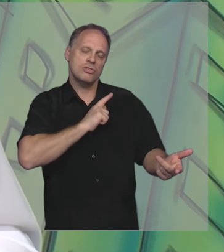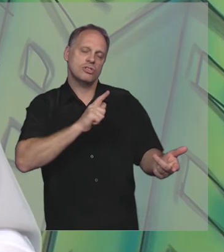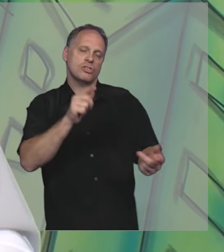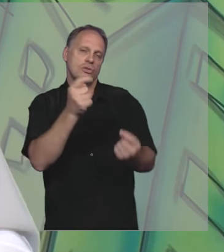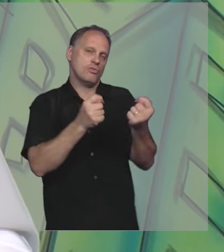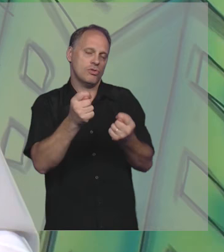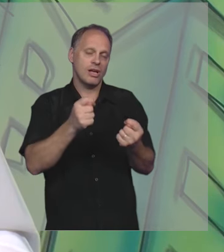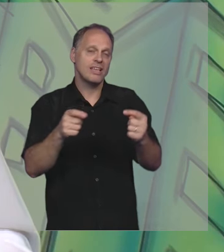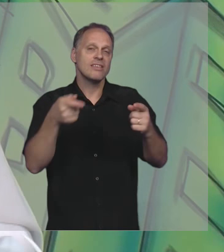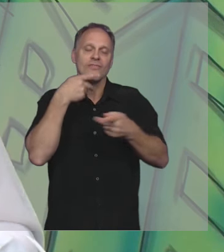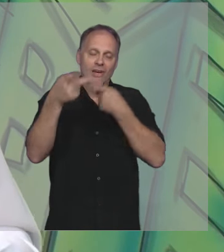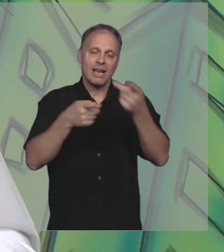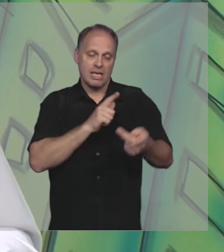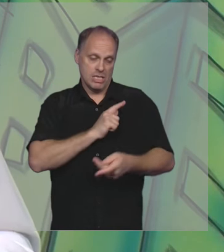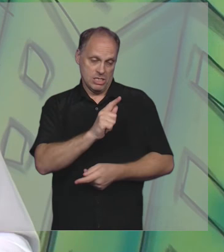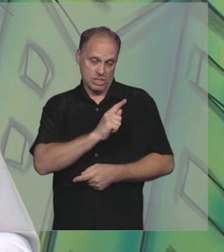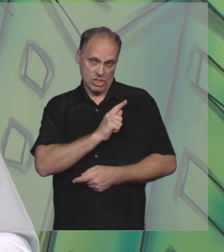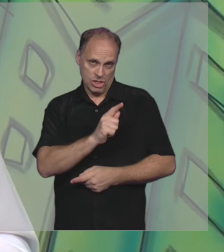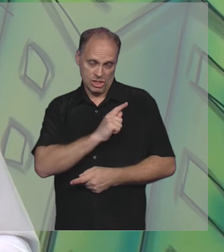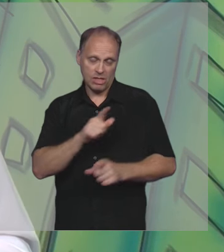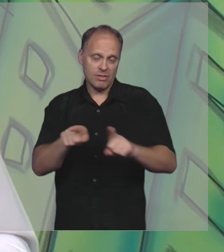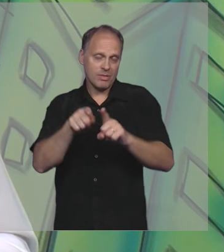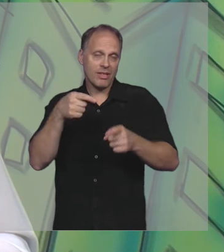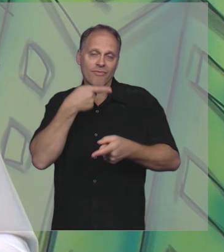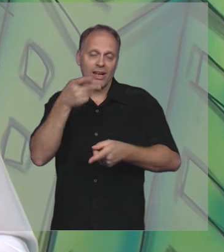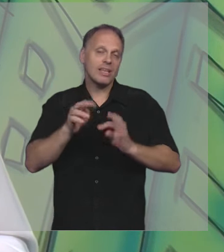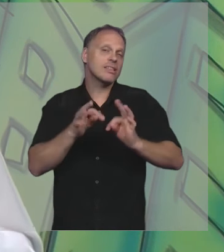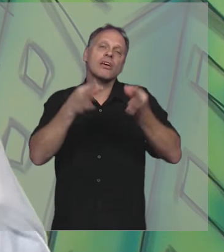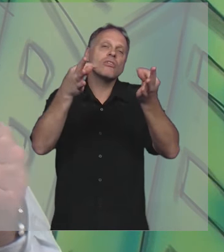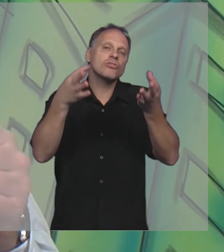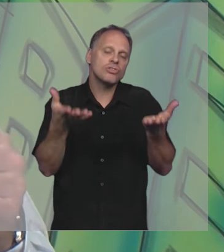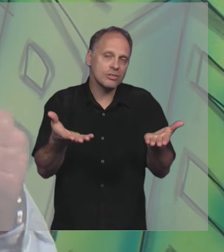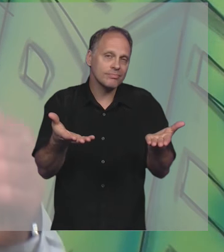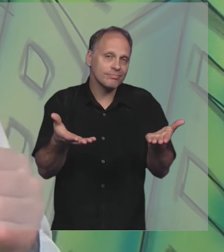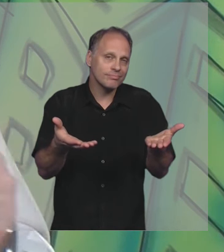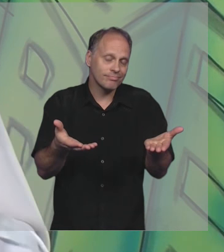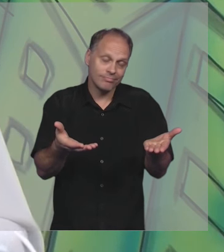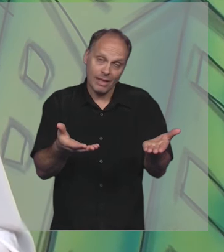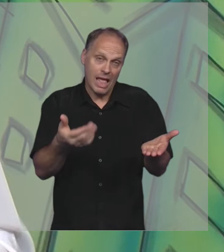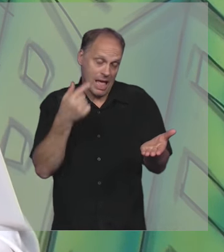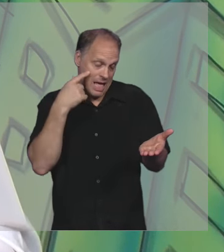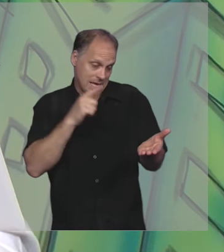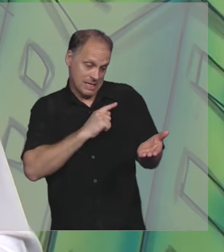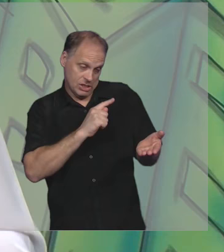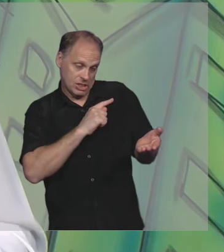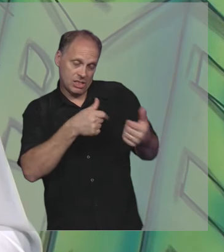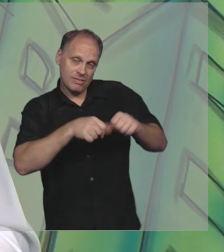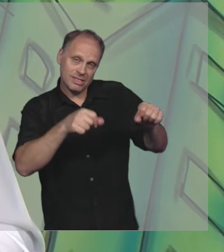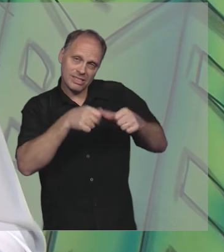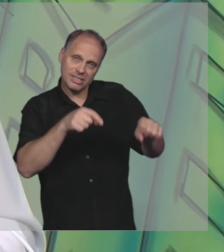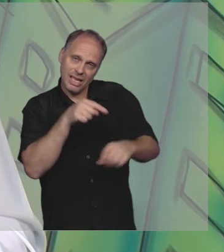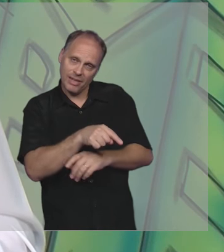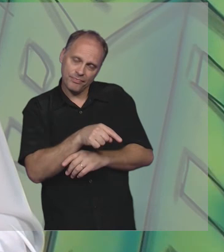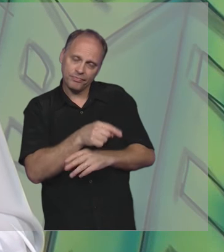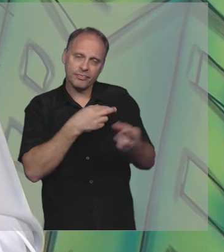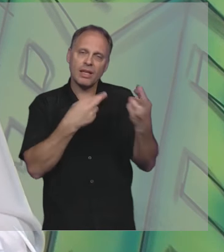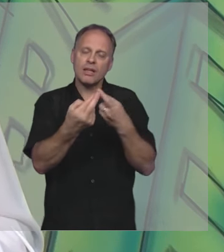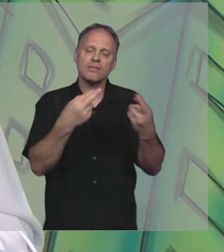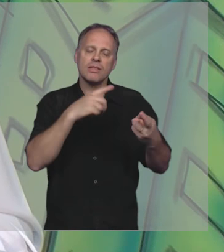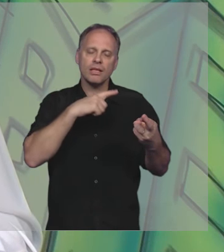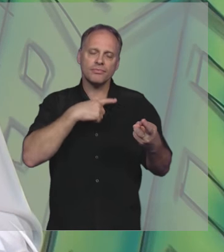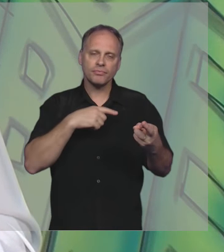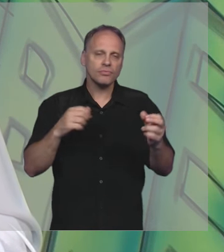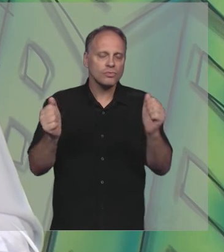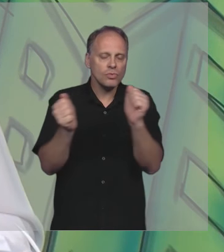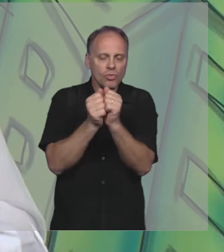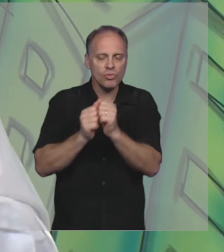quando tu vai falar em gestão, tu tem que falar em tecnologia. A gestão ela está relacionada, tem uma